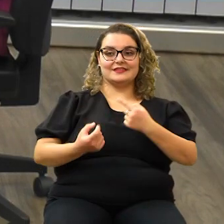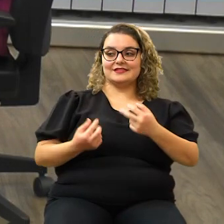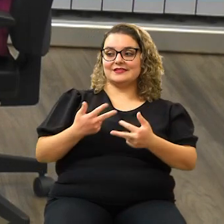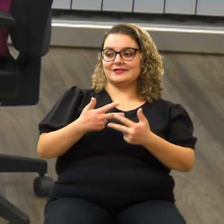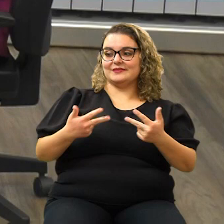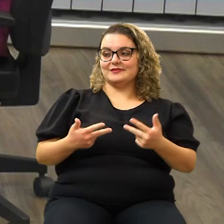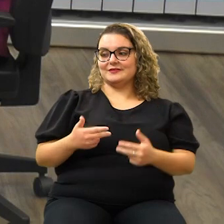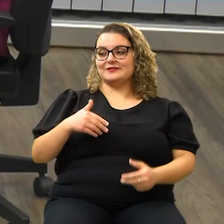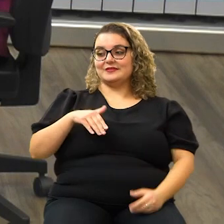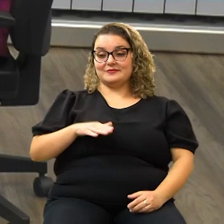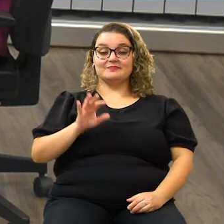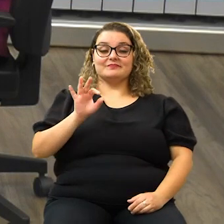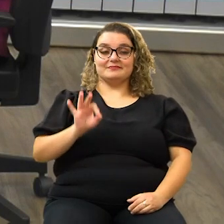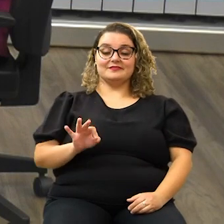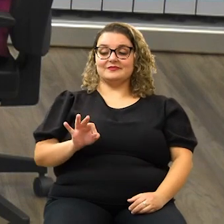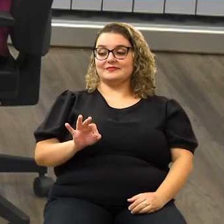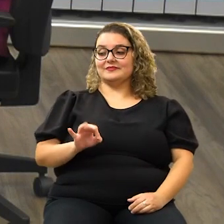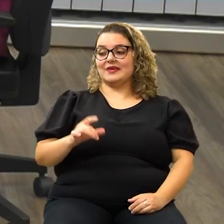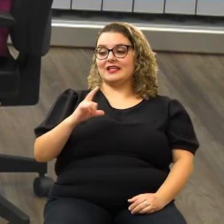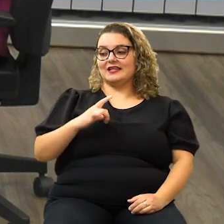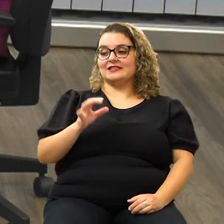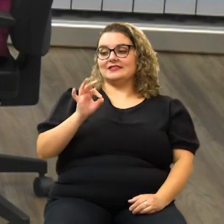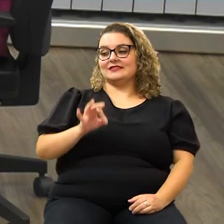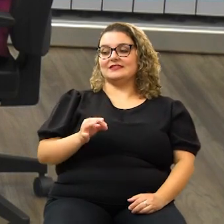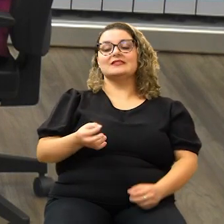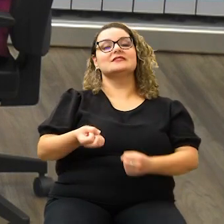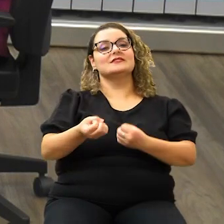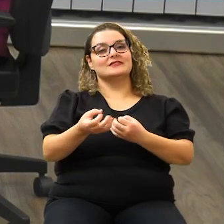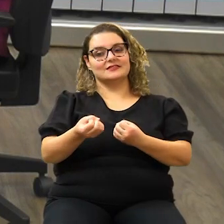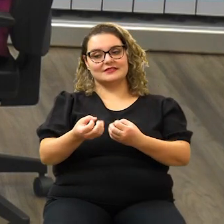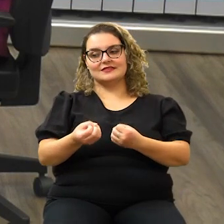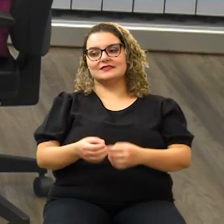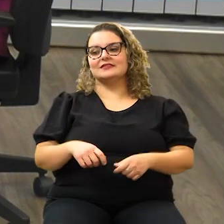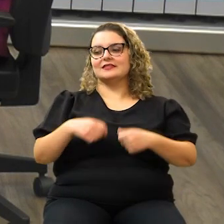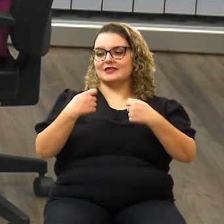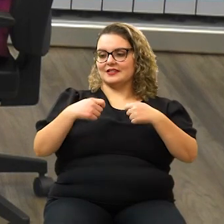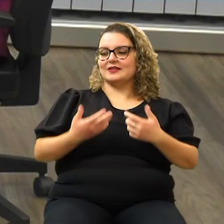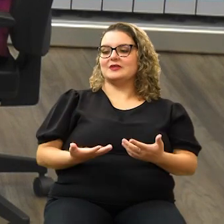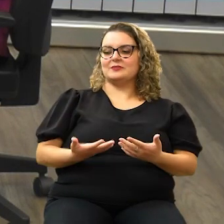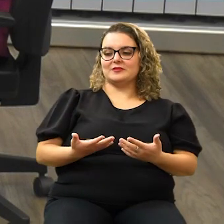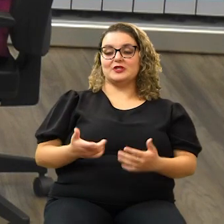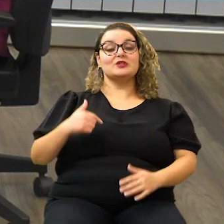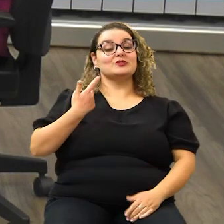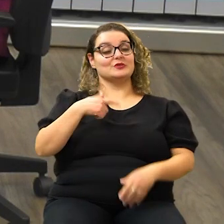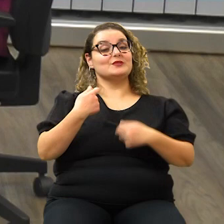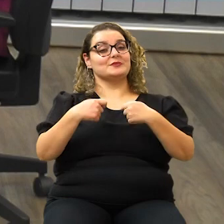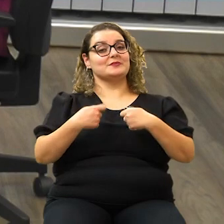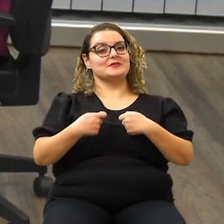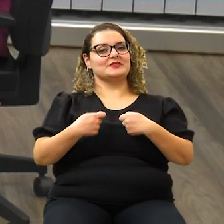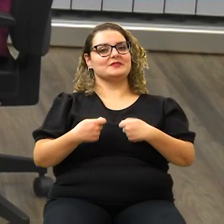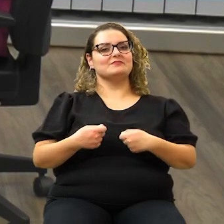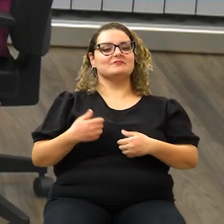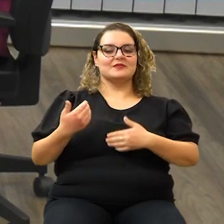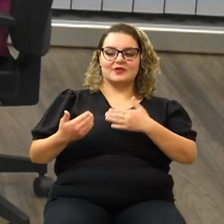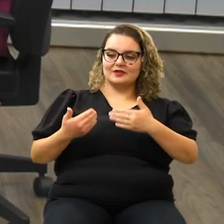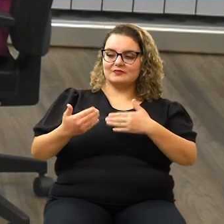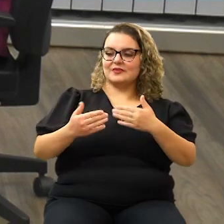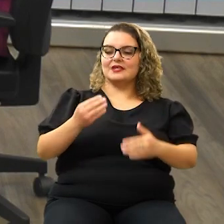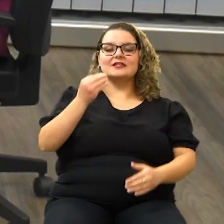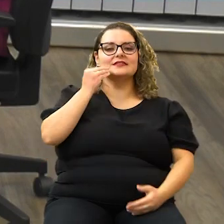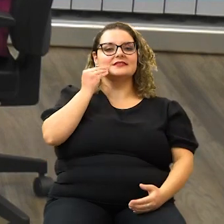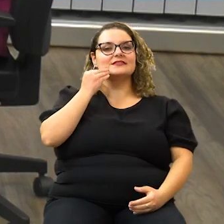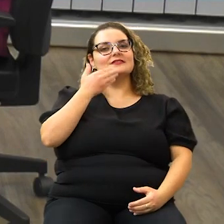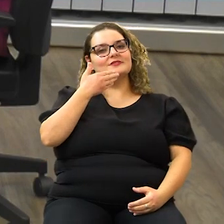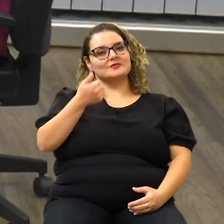mas o que vale mesmo, a gente tem certeza, é a informação que é necessária e a gente precisa dela para seguir tentando melhorar